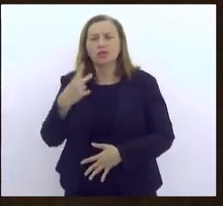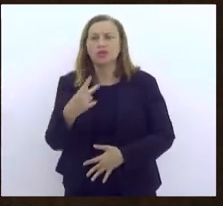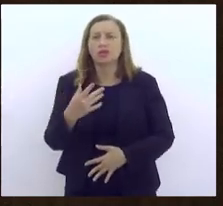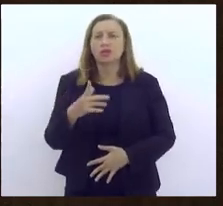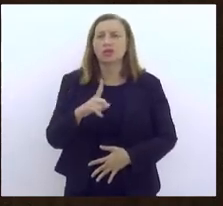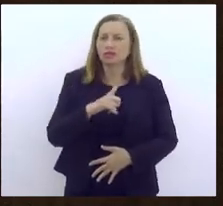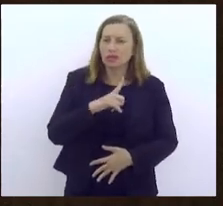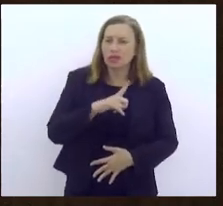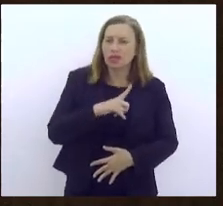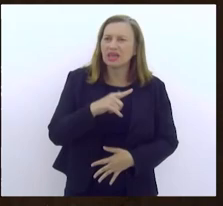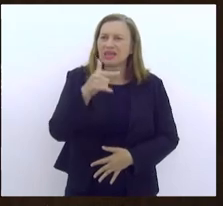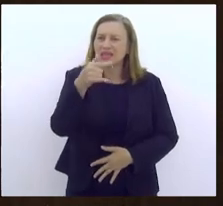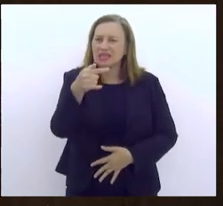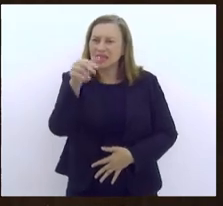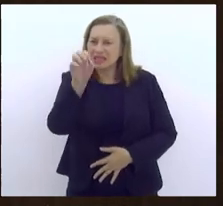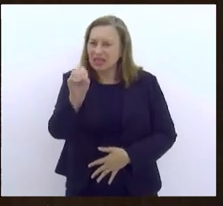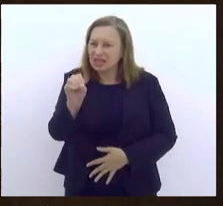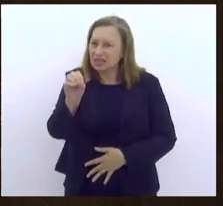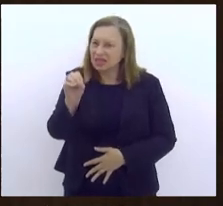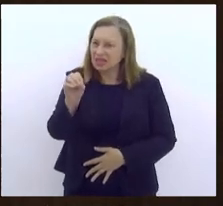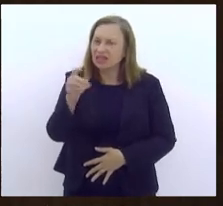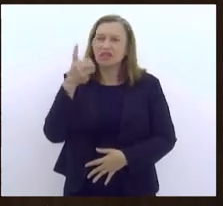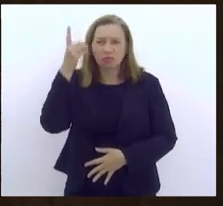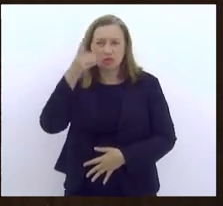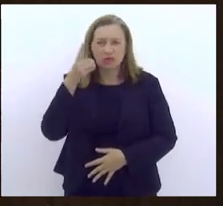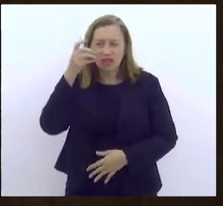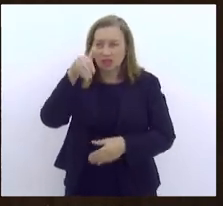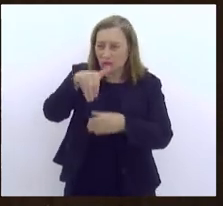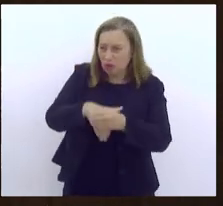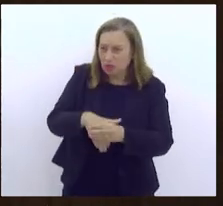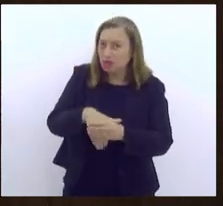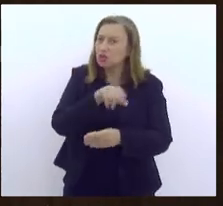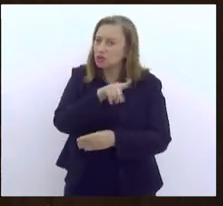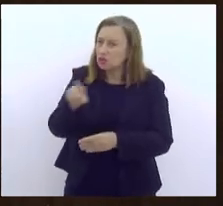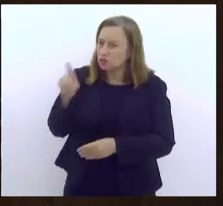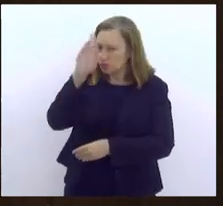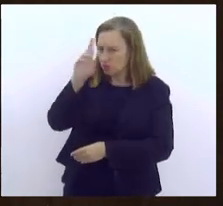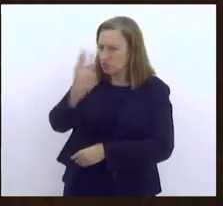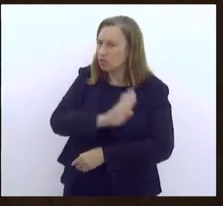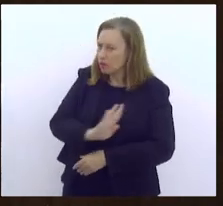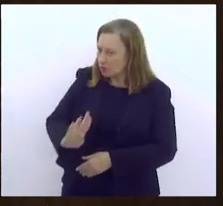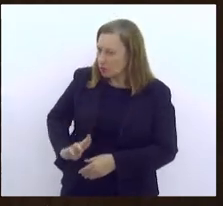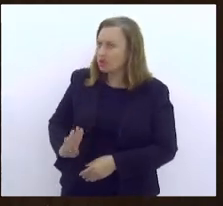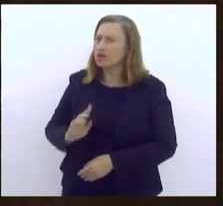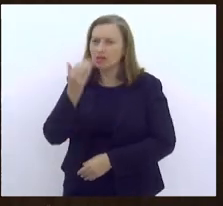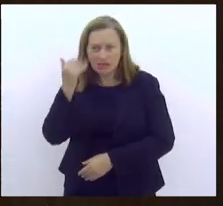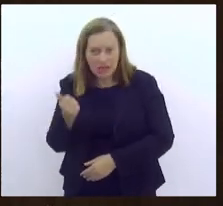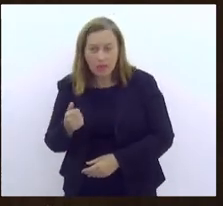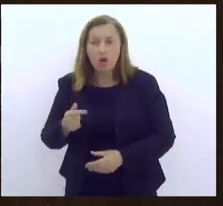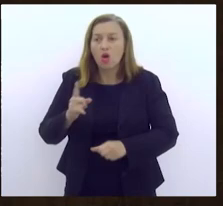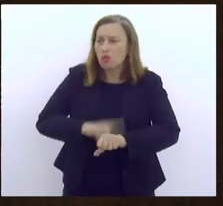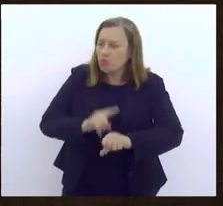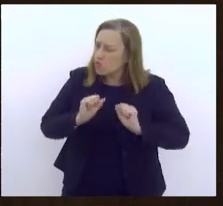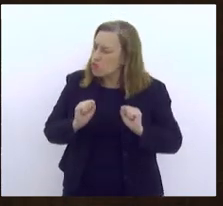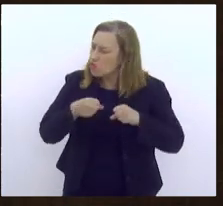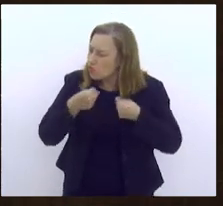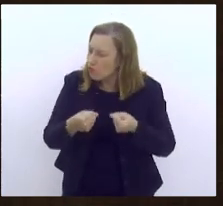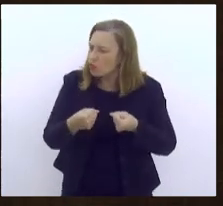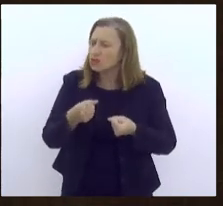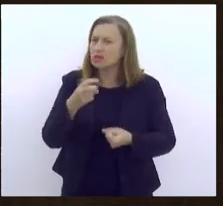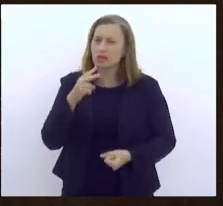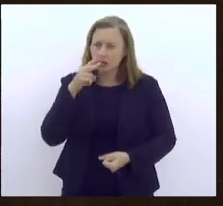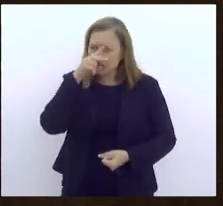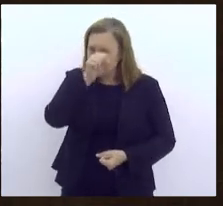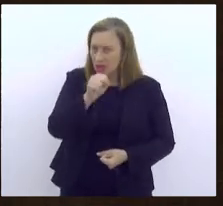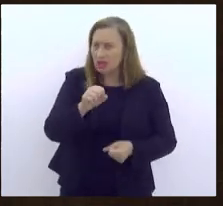ter 70 votos, deputado Bacelar, e Vossa Excelência sabe disso. E eu acho que é um bom momento para fortalecer